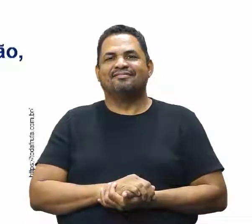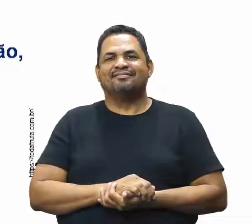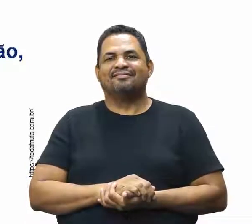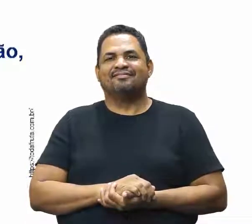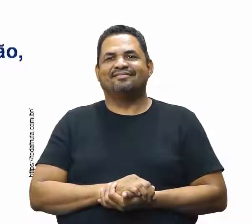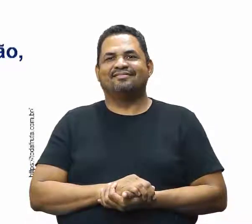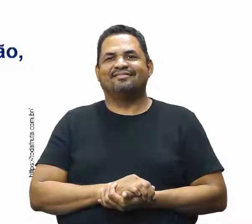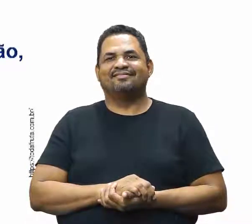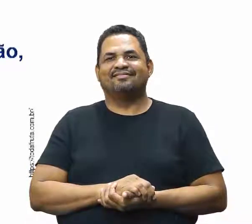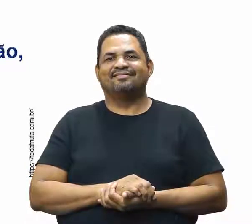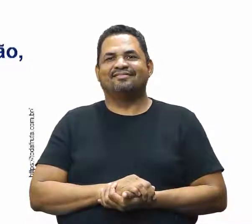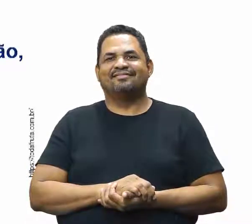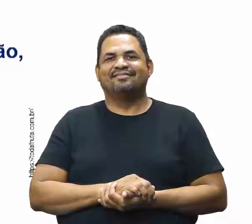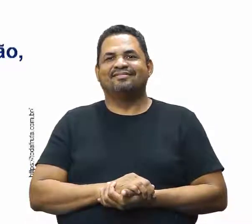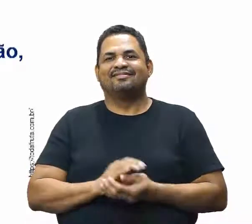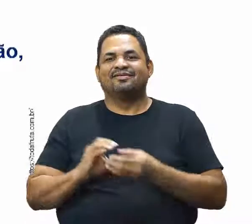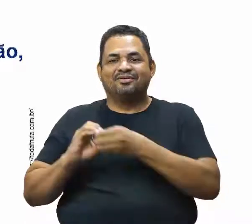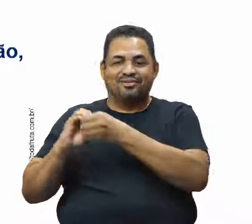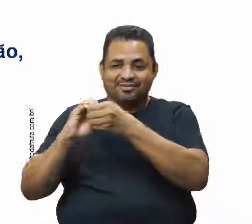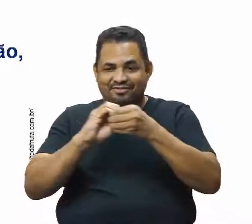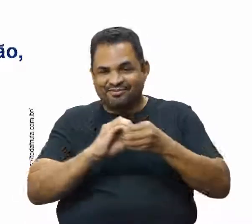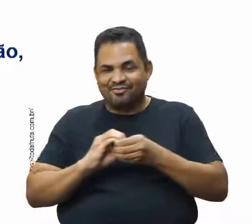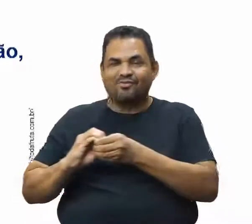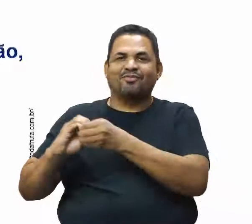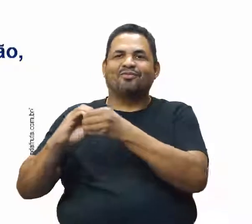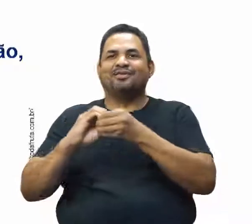do setor, para todo mundo usar aquele mesmo...